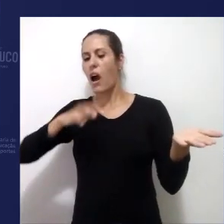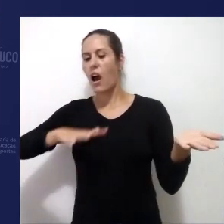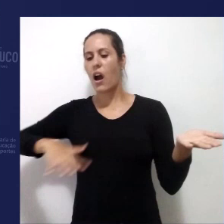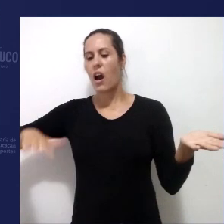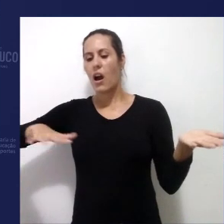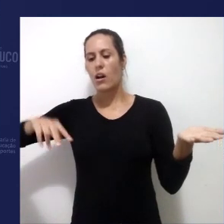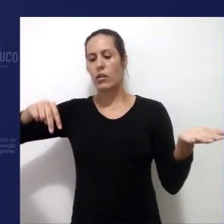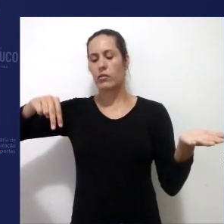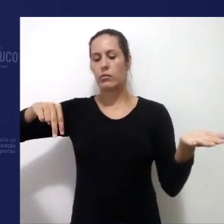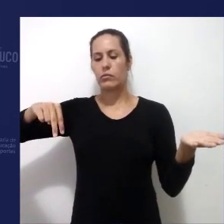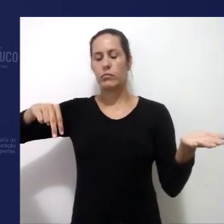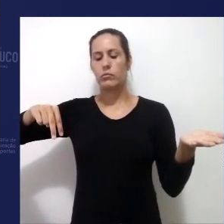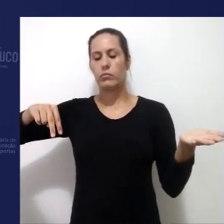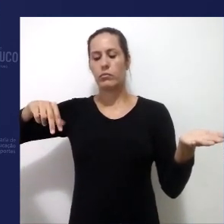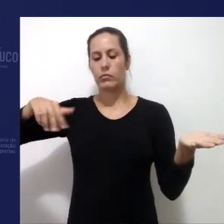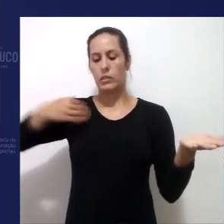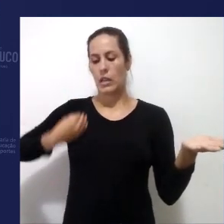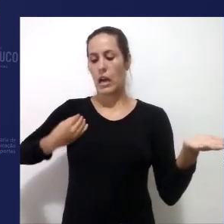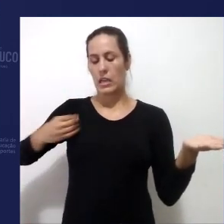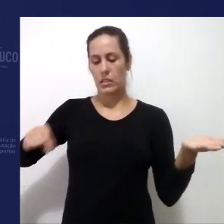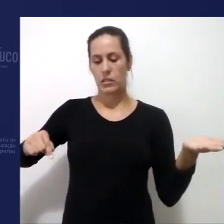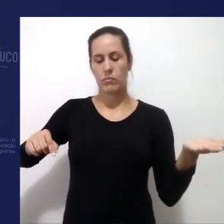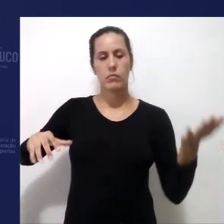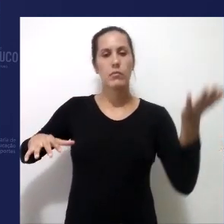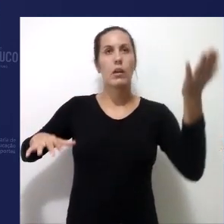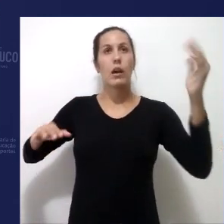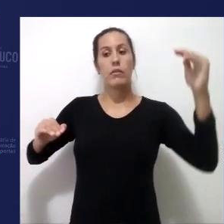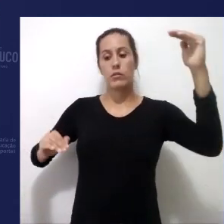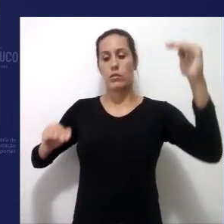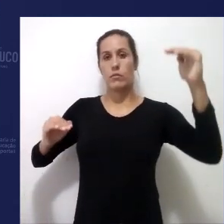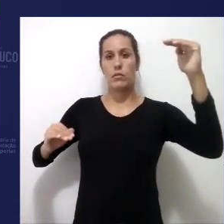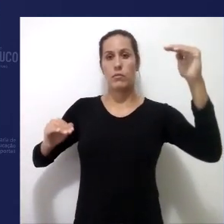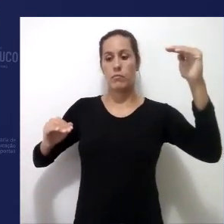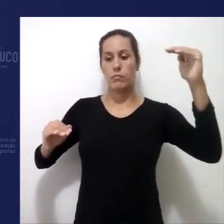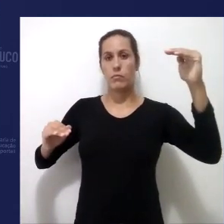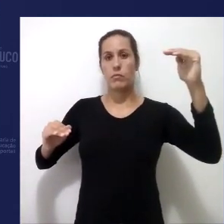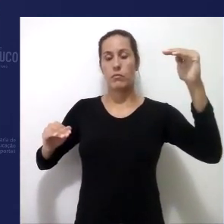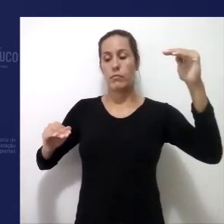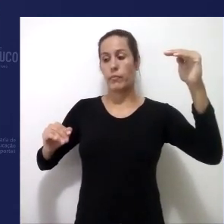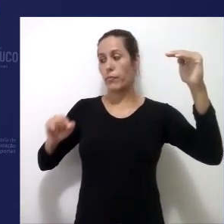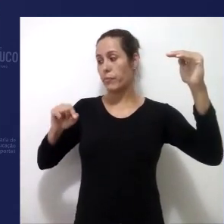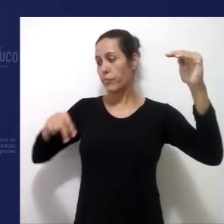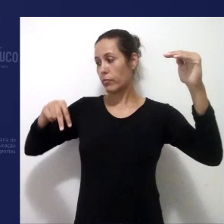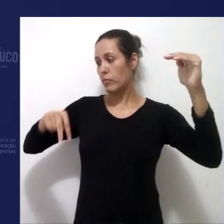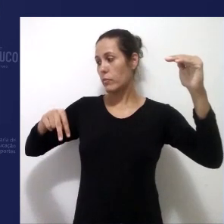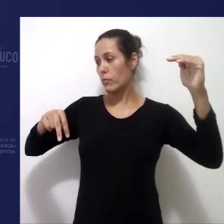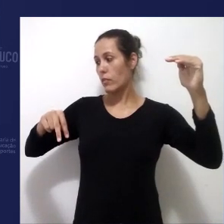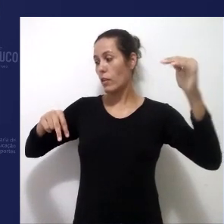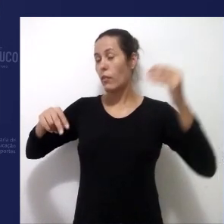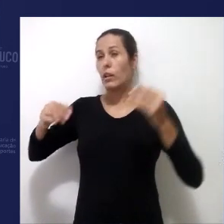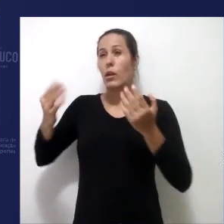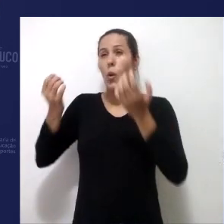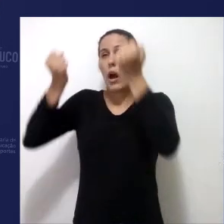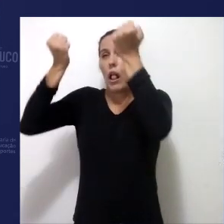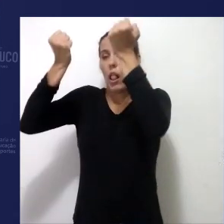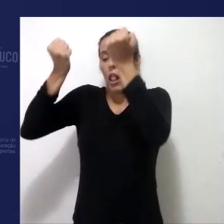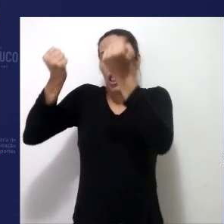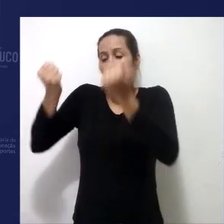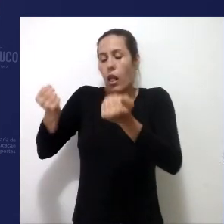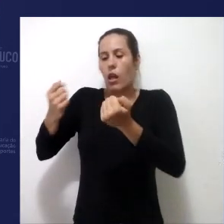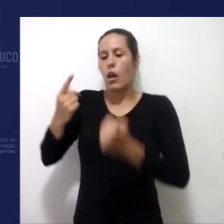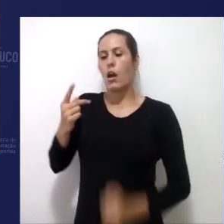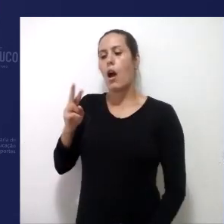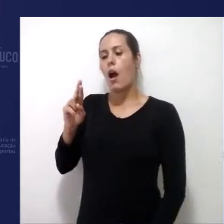pessoa que está ali no lago, ela vai receber uma maior quantidade de ar, né? E vai ter um peso